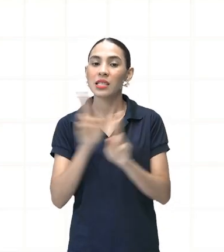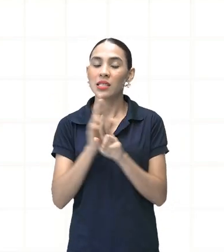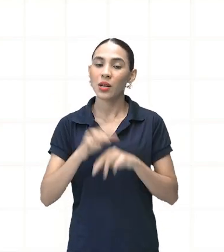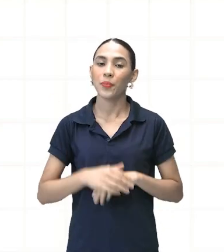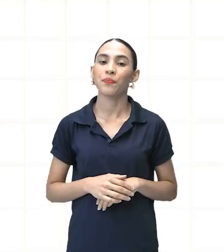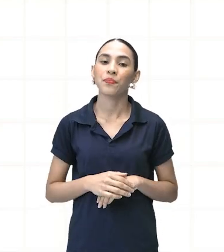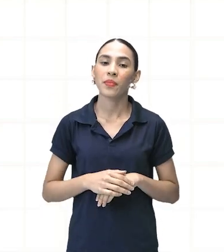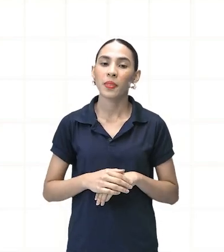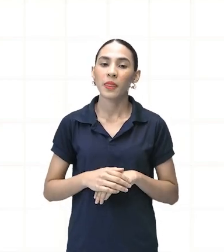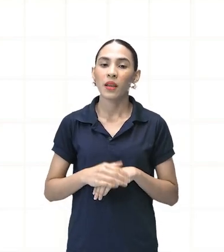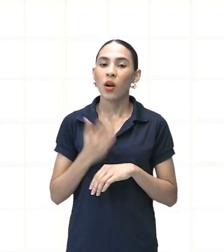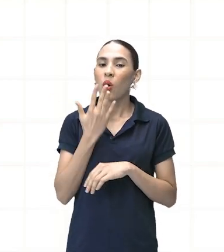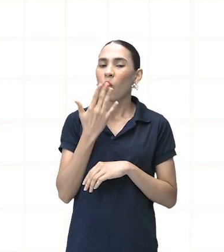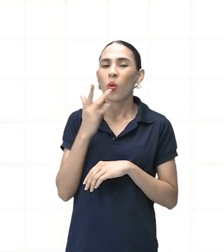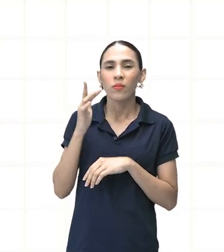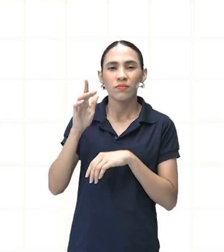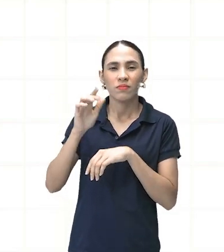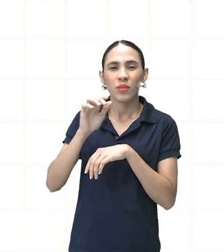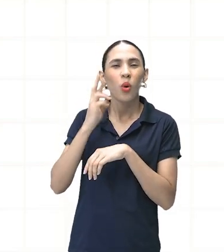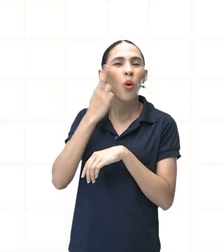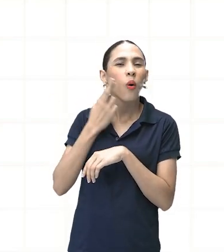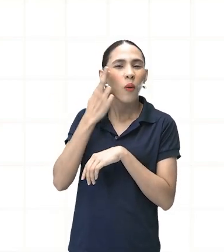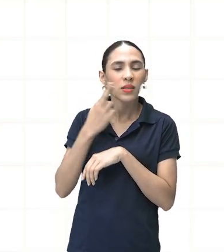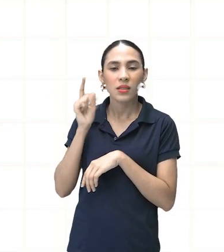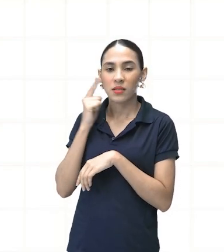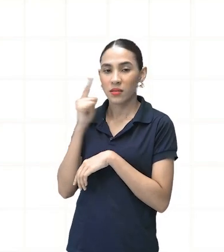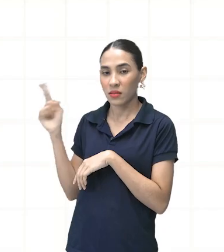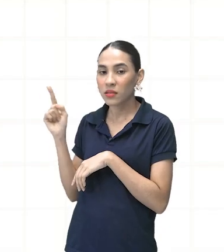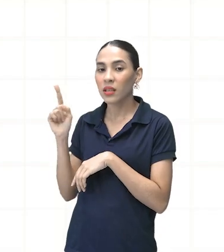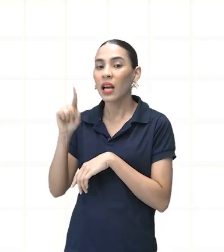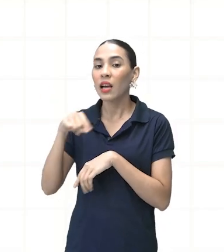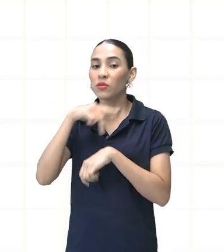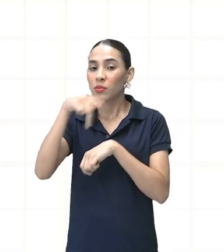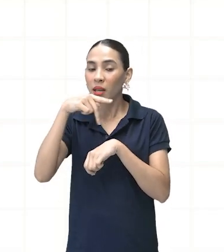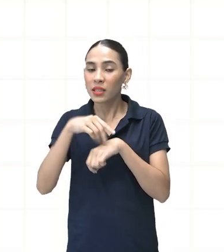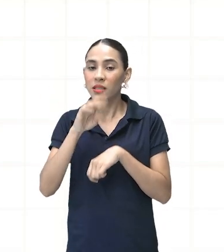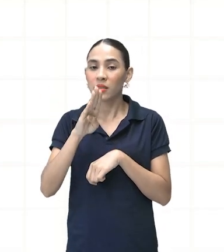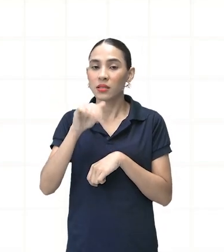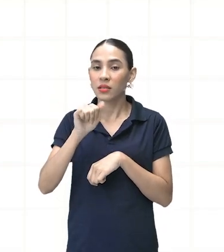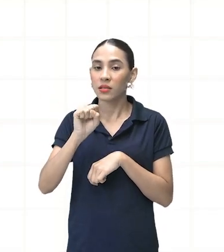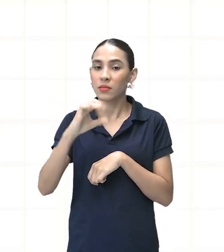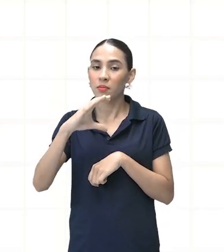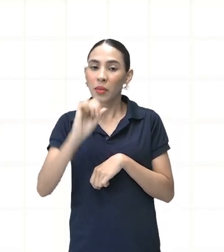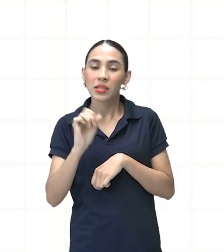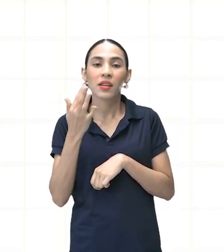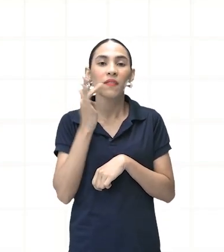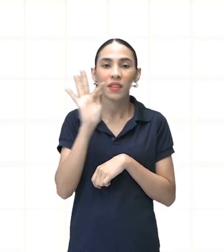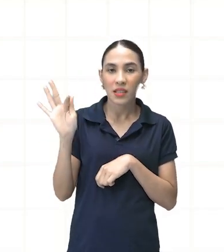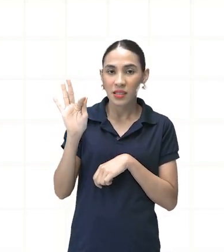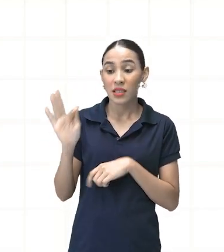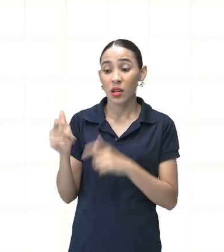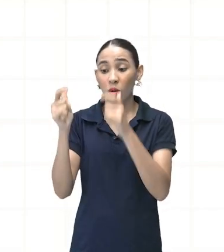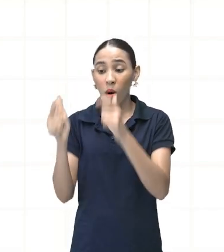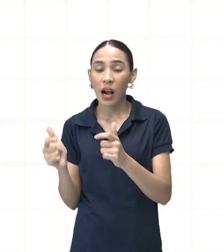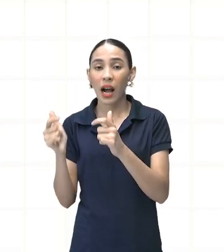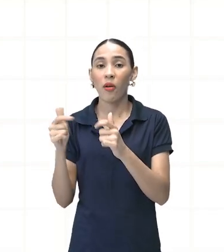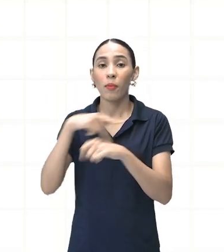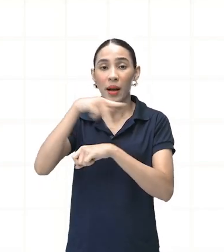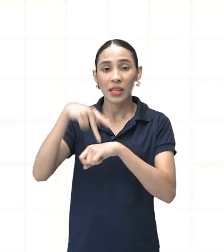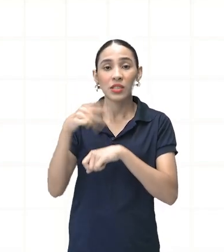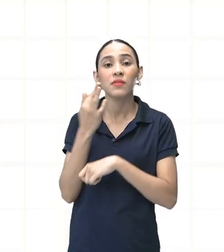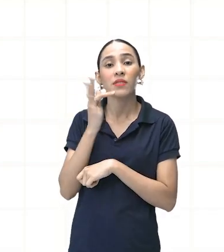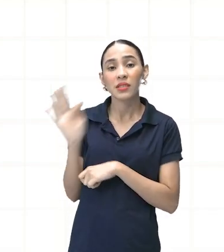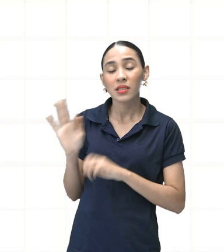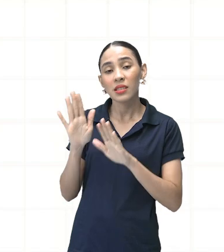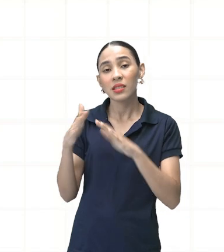essa parte aí mais roxinha, rosa, né? Vamos ter aí as províncias bascas francesas, que já vai estar no território francês.